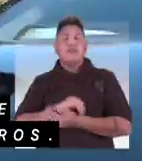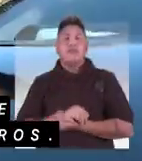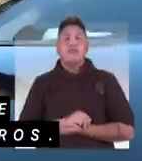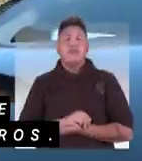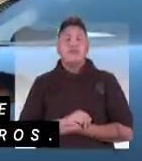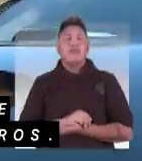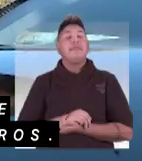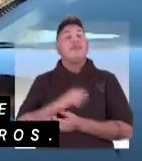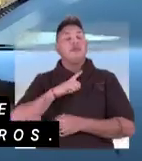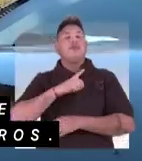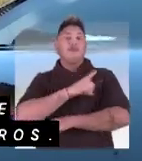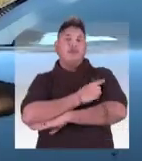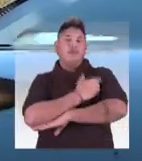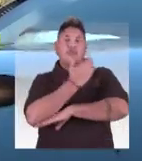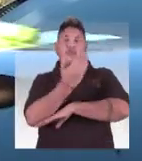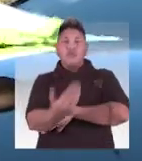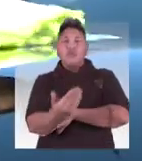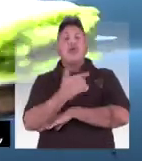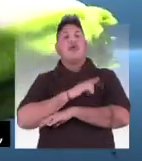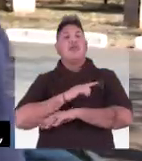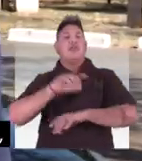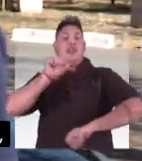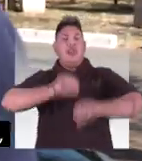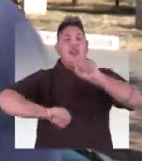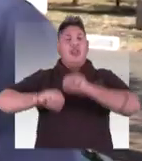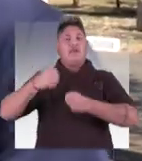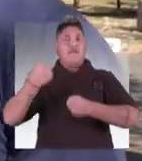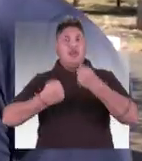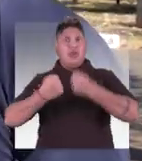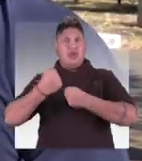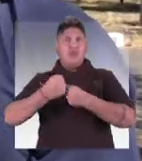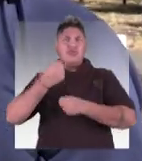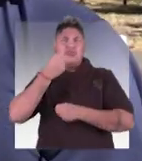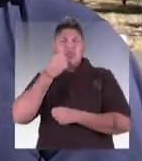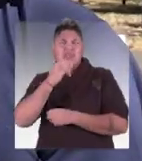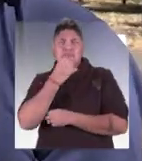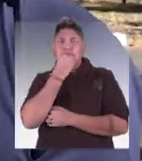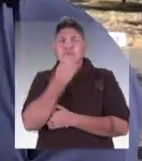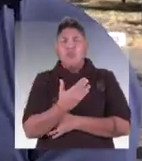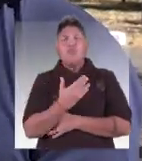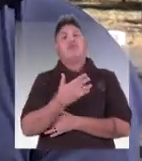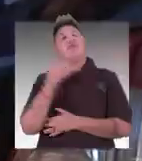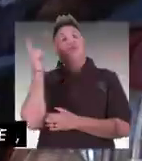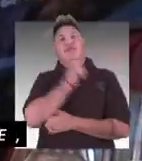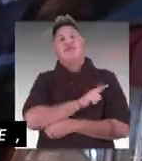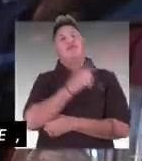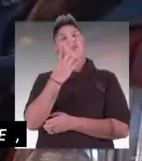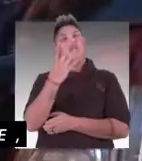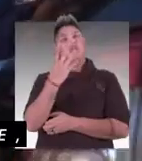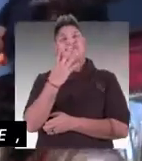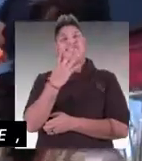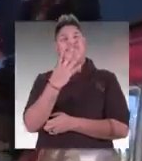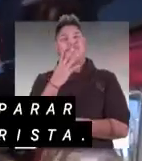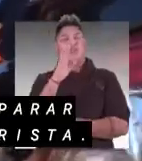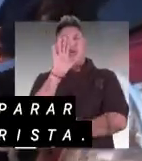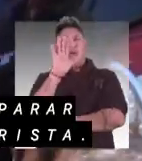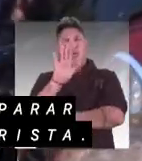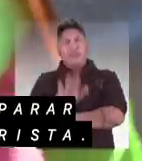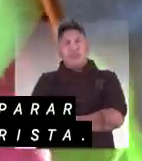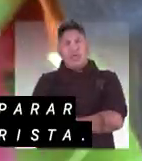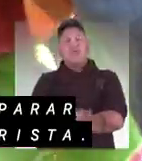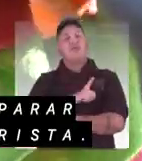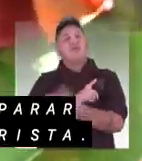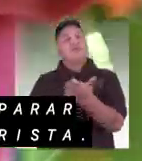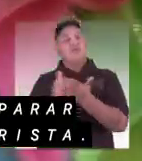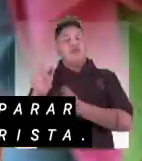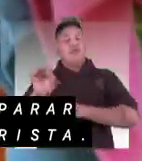Durante o dia, ele lava carros. Quando tá bom, eu faço por dia 4 carros. E no fim da tarde, ele começa a